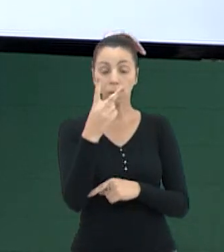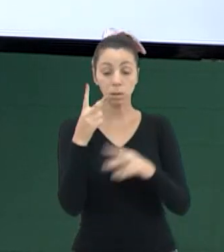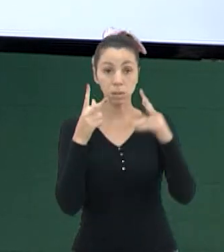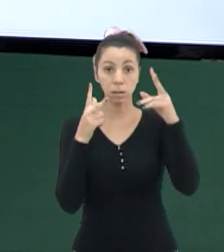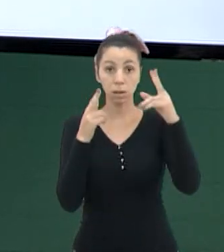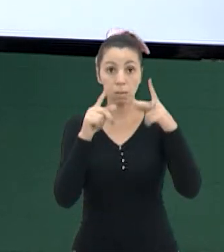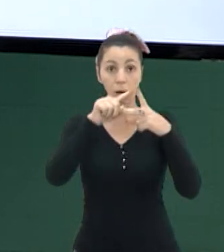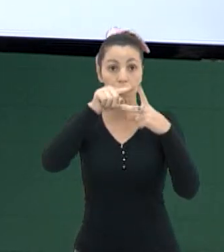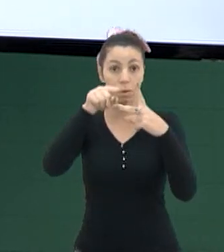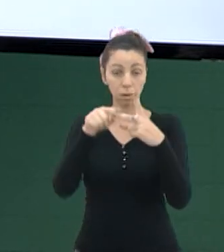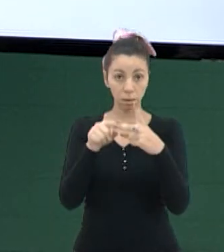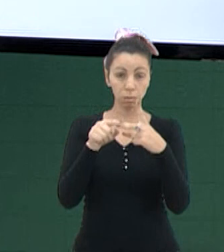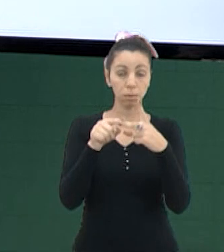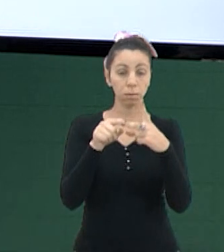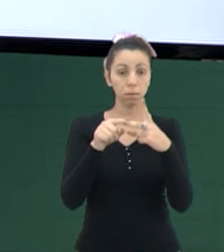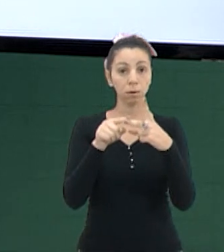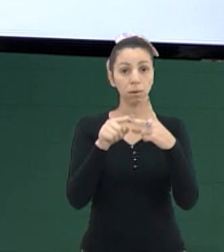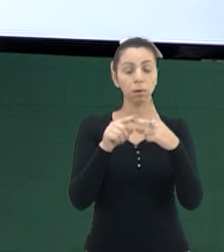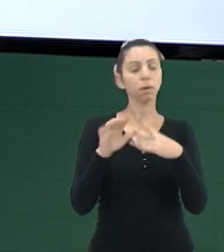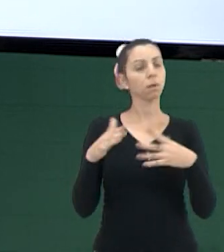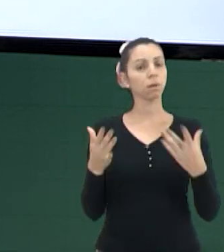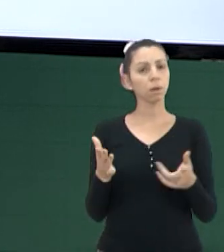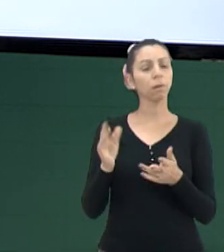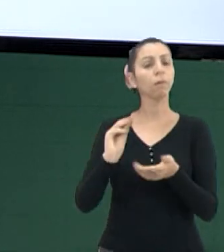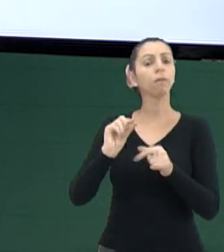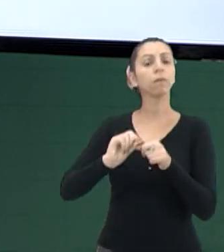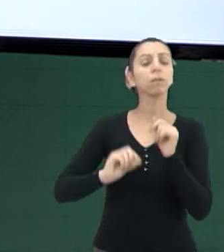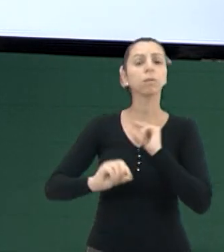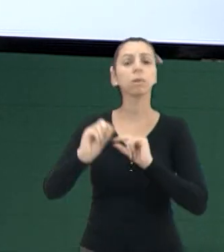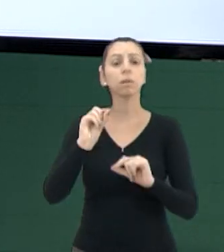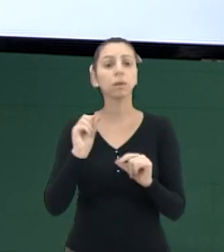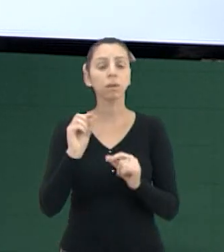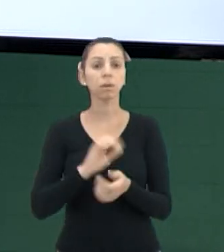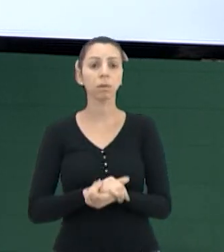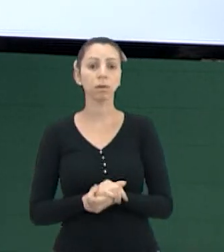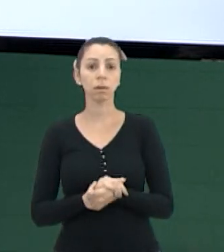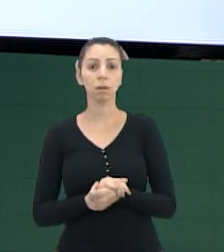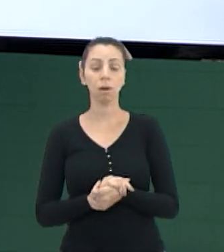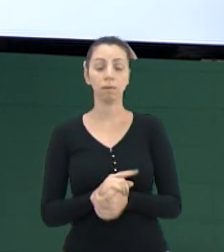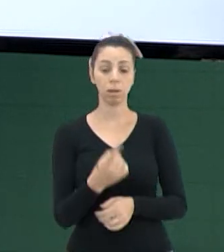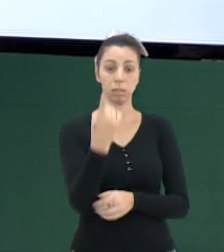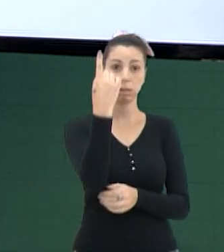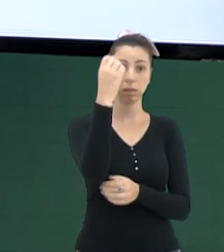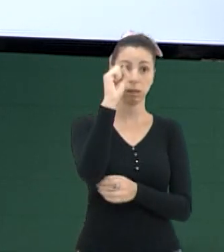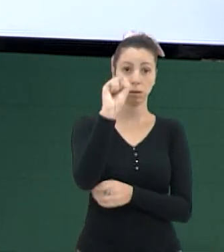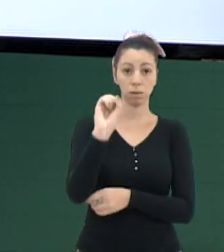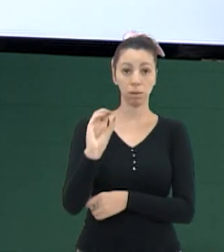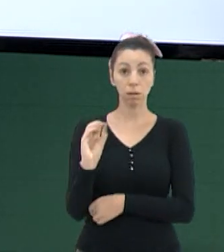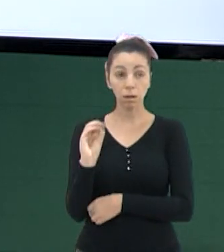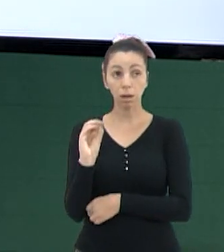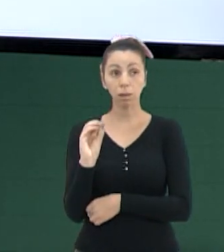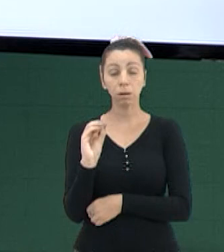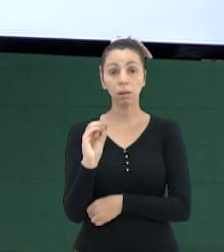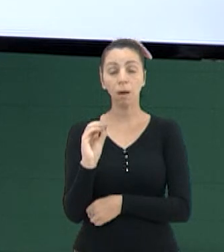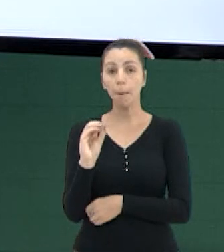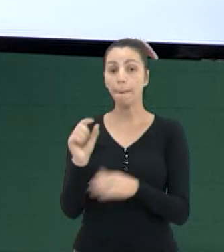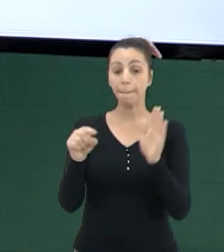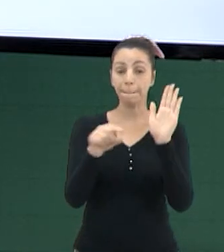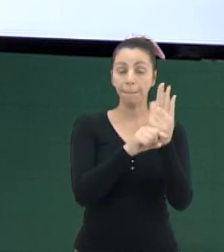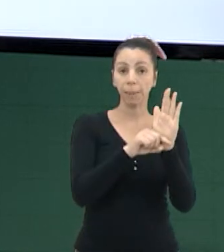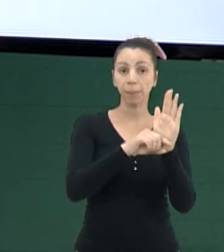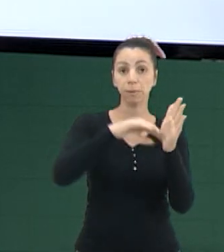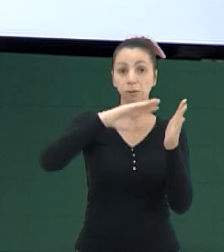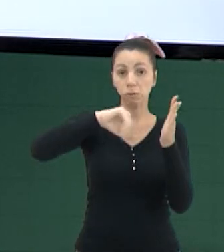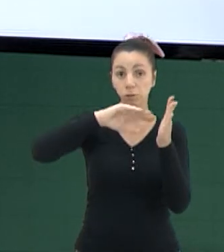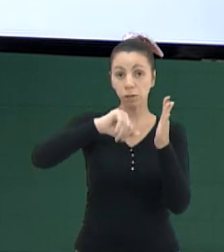106 graus são iguais. Então, o que eu faço? Eu vou fazer 180 menos 106. Quanto